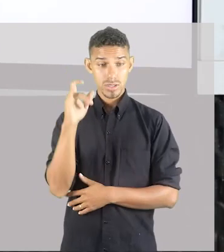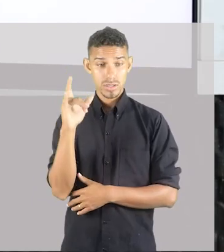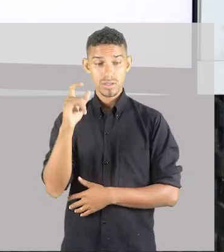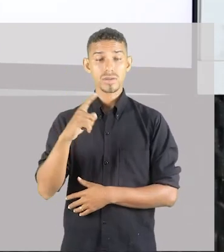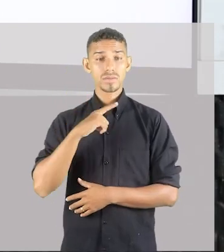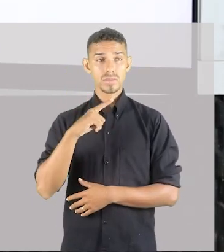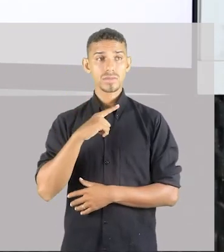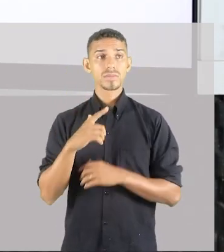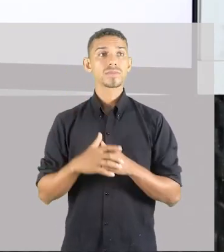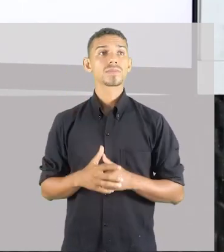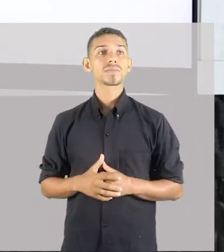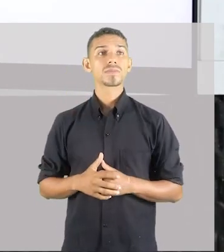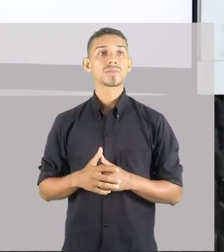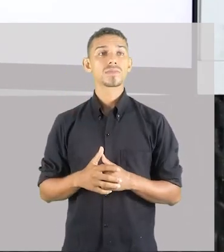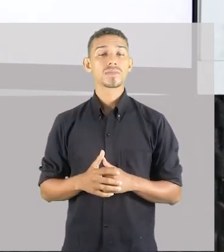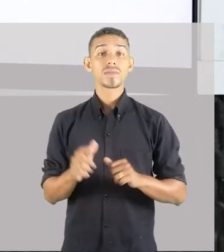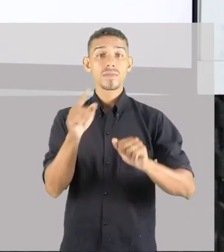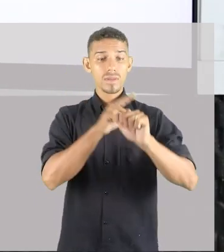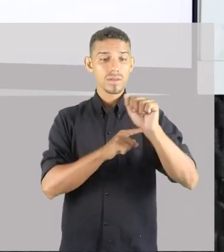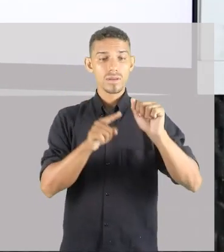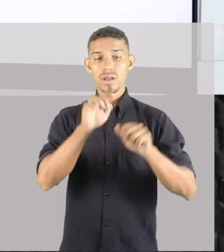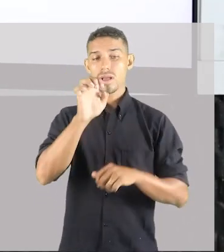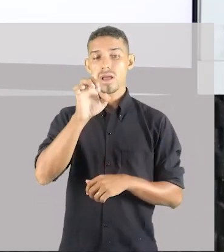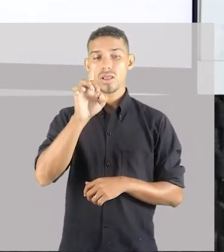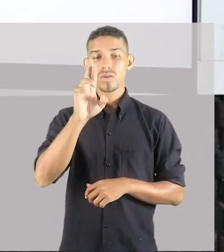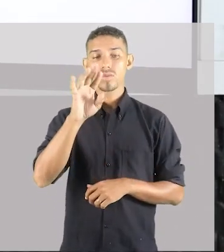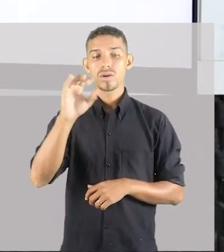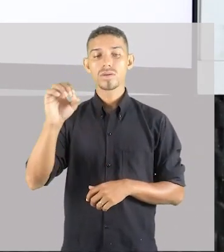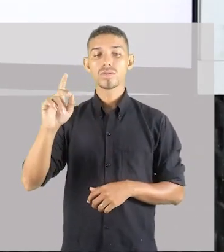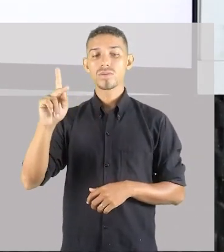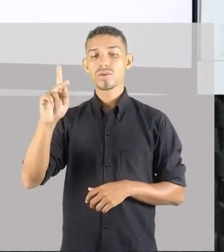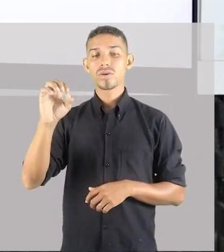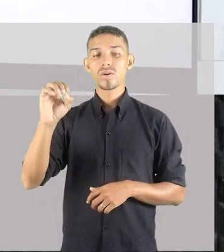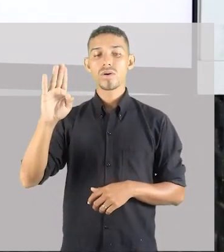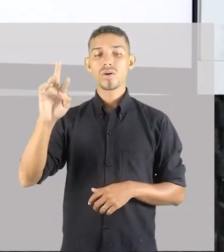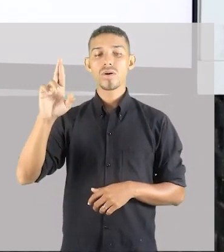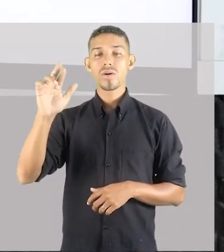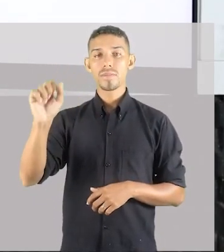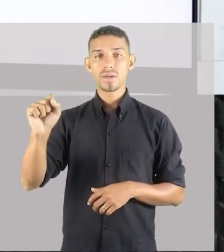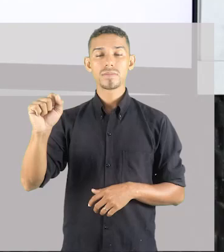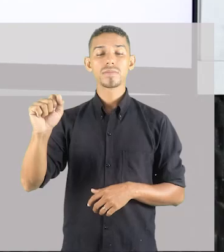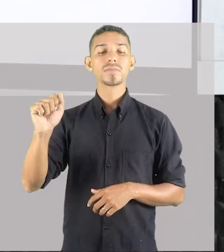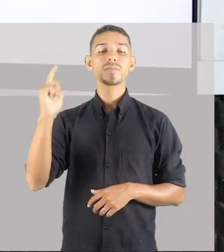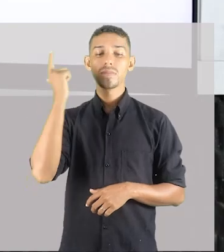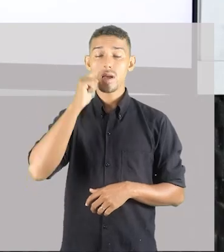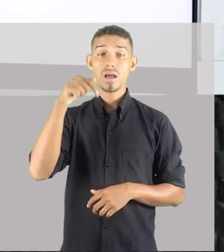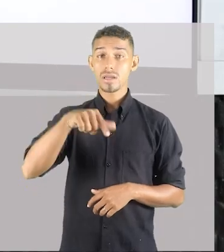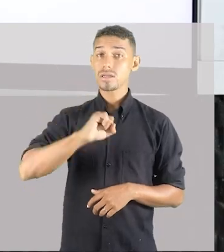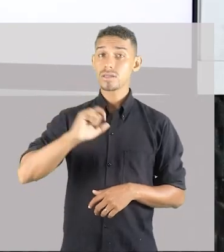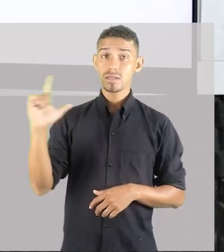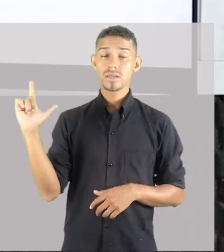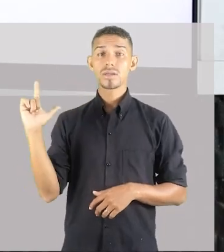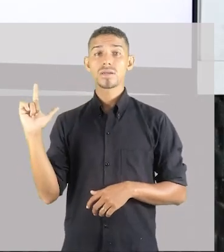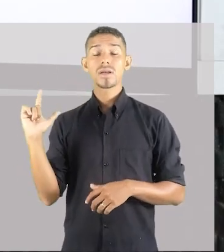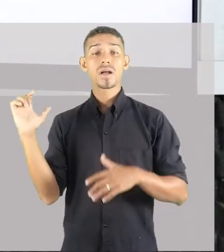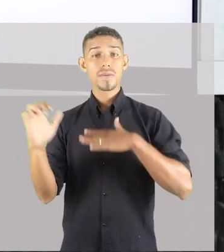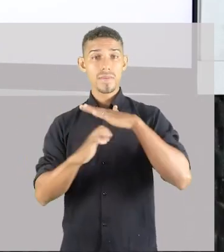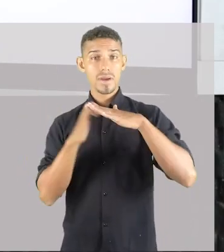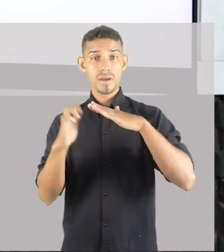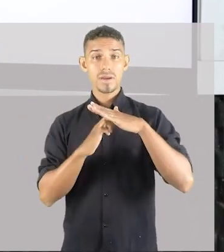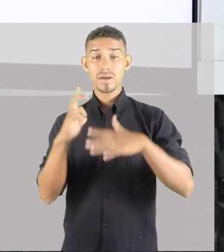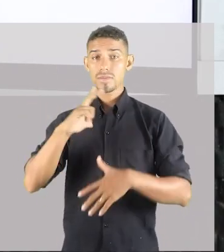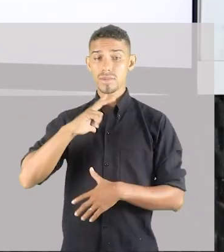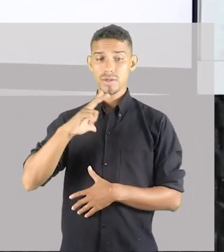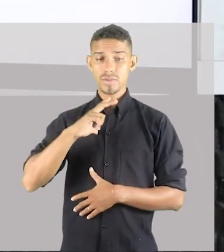Professor Tem é só seguir @ Eduard cobra que você v ver ele tem um um um mural aqui em São Luís n uma empresa